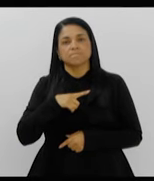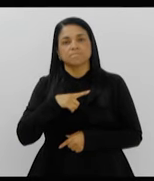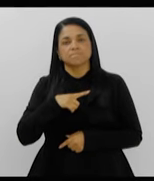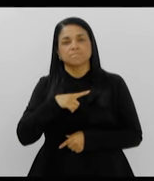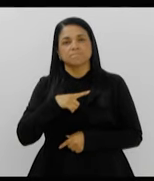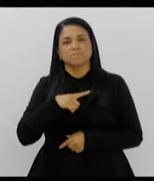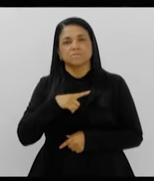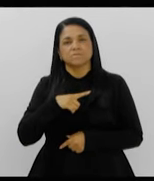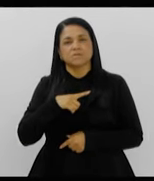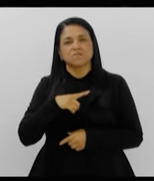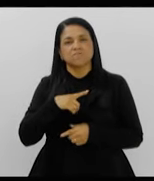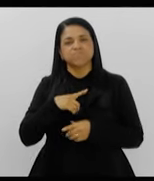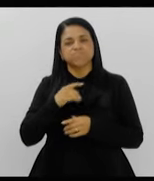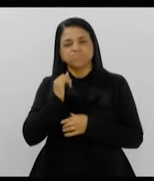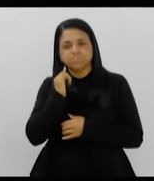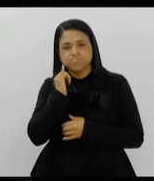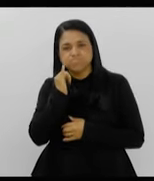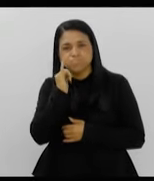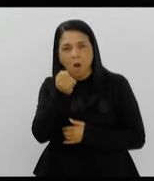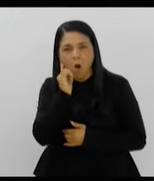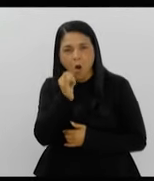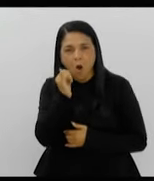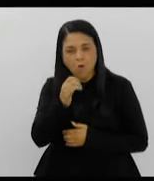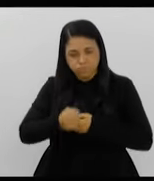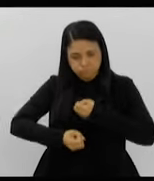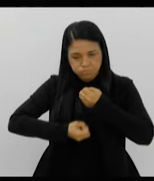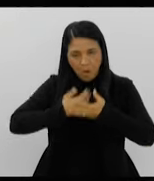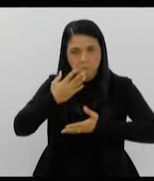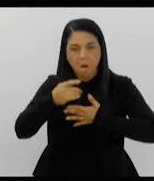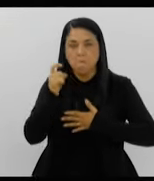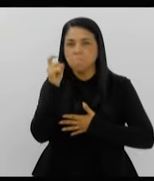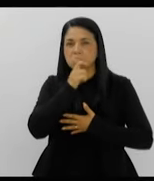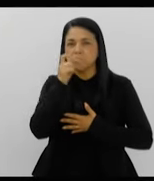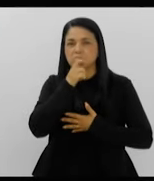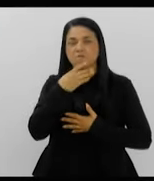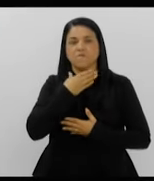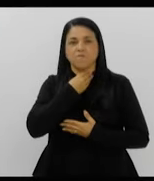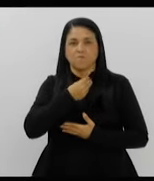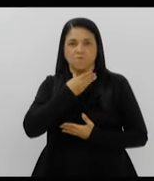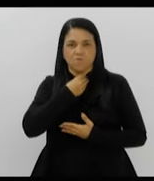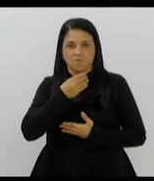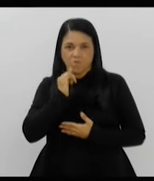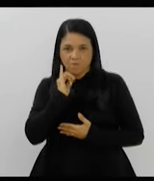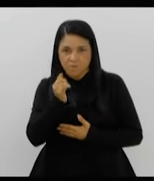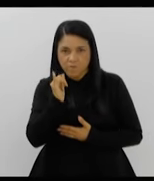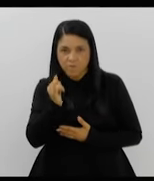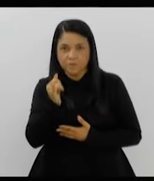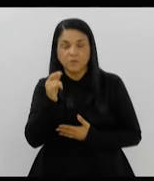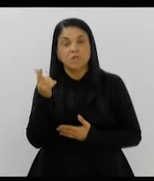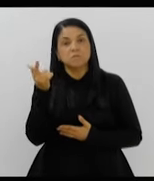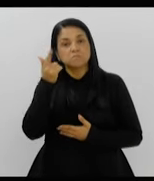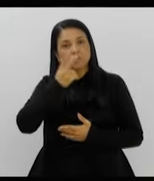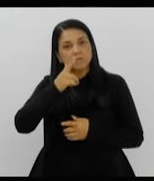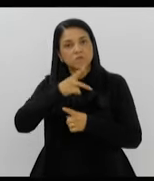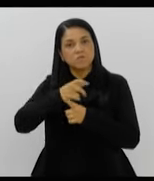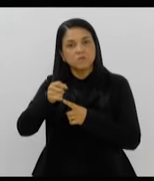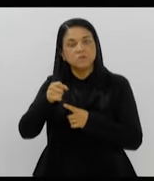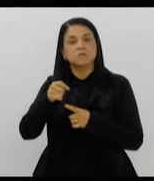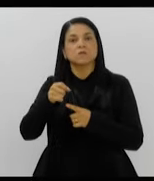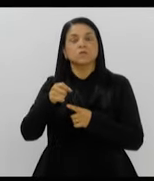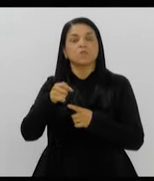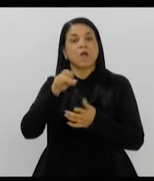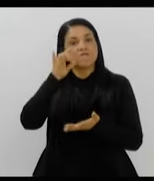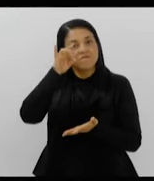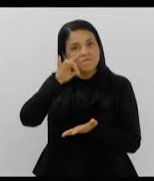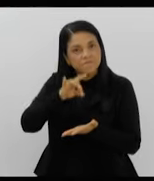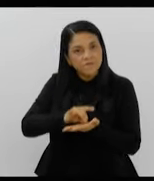lançar fake news, discursos mentirosos, mas ainda assim venceu a verdade